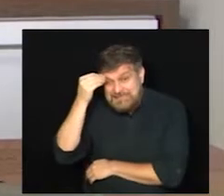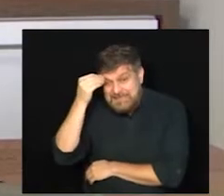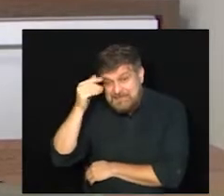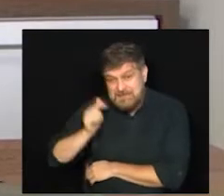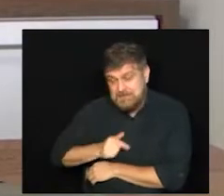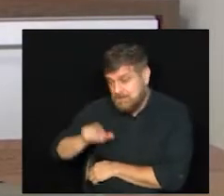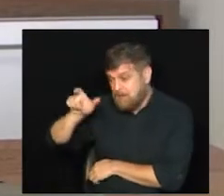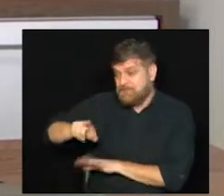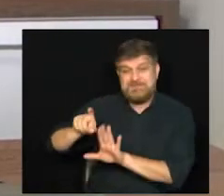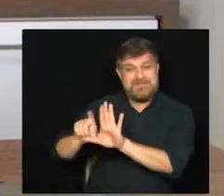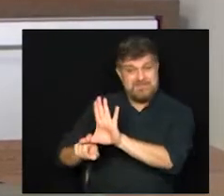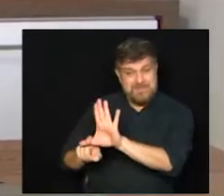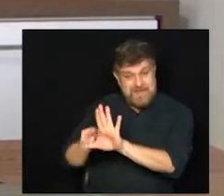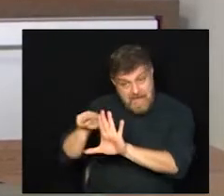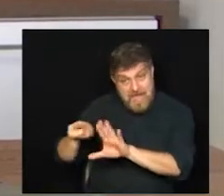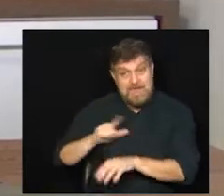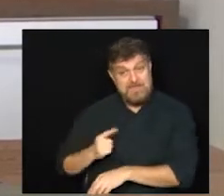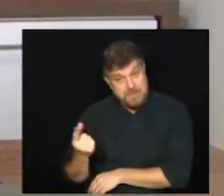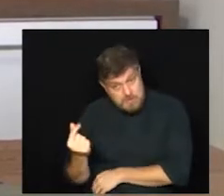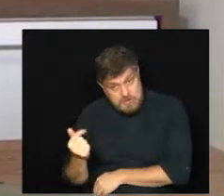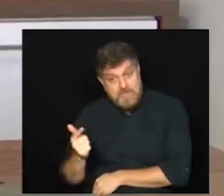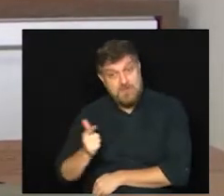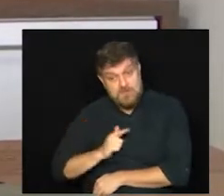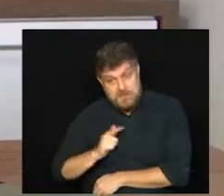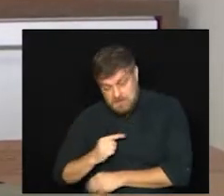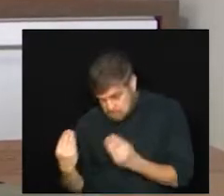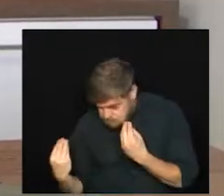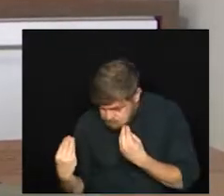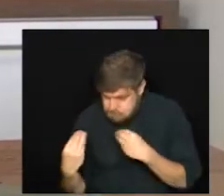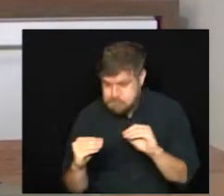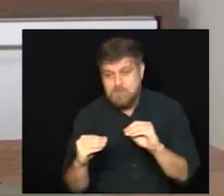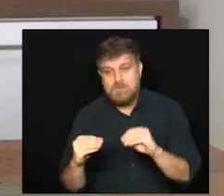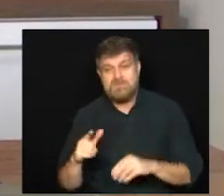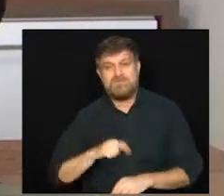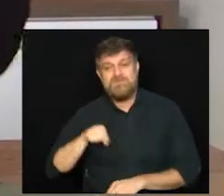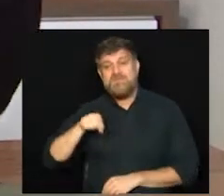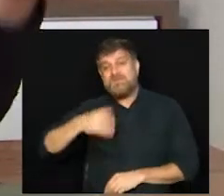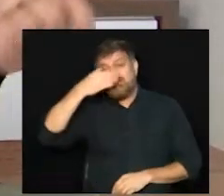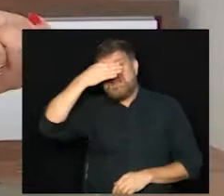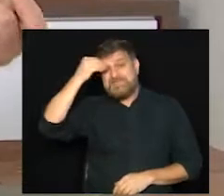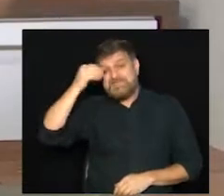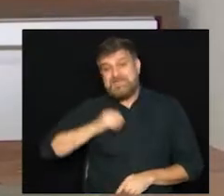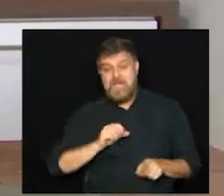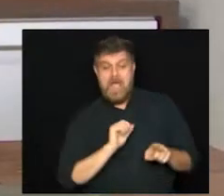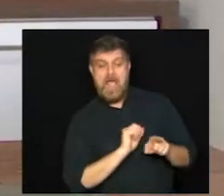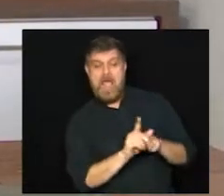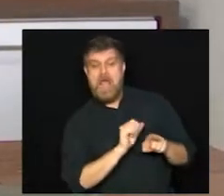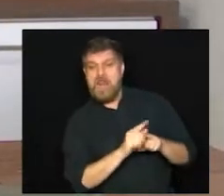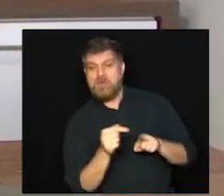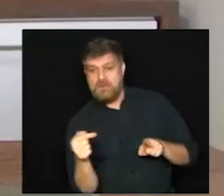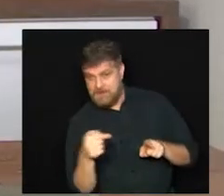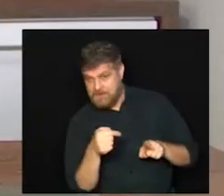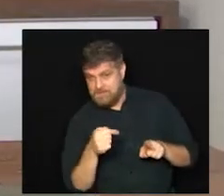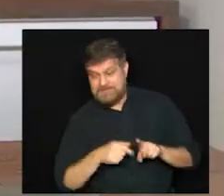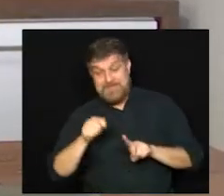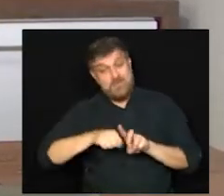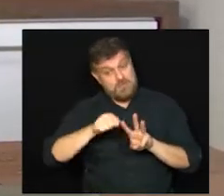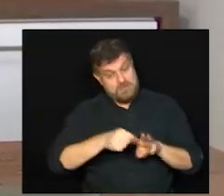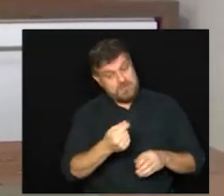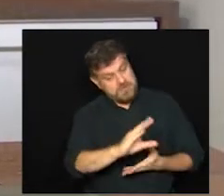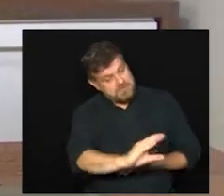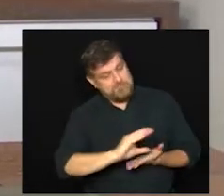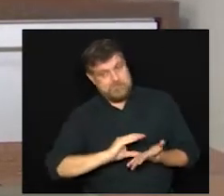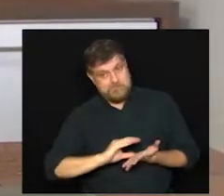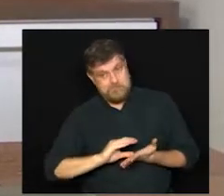do seu dependente. Tem que ser colocada na declaração. Você esquece que você tem um aluguel lá que você está recebendo, né?